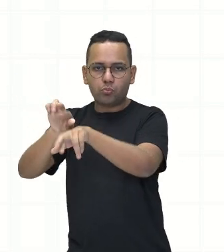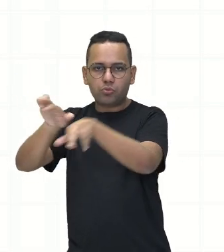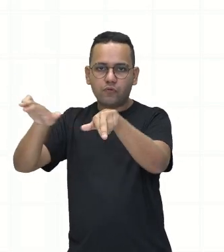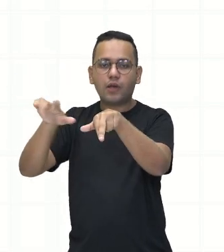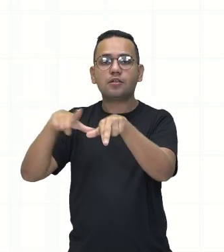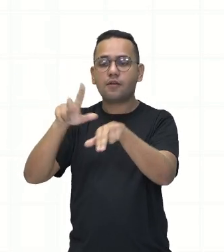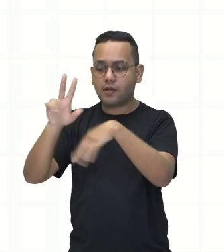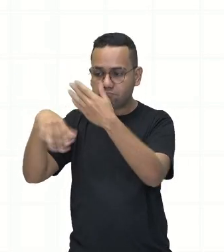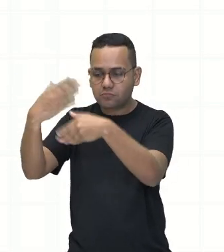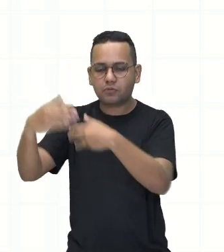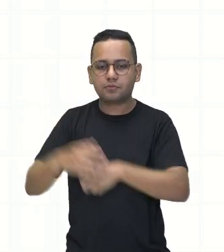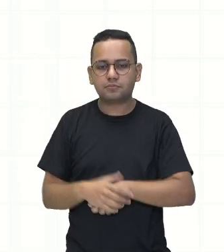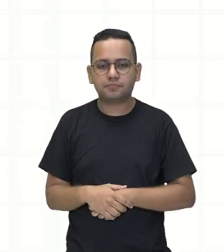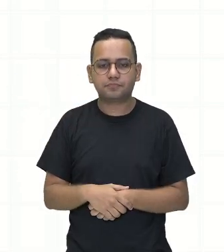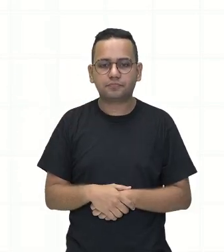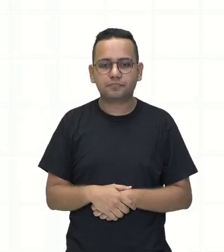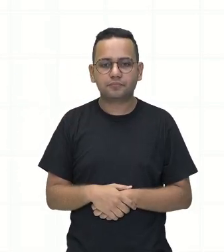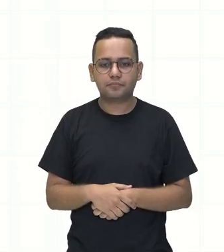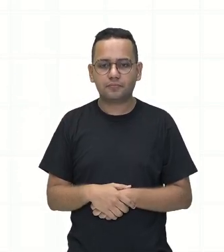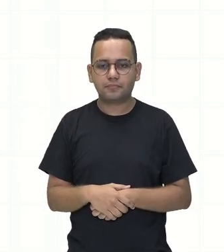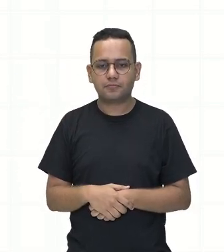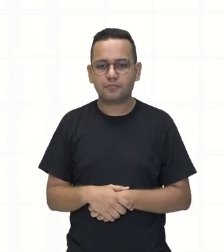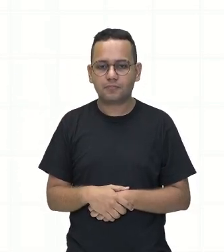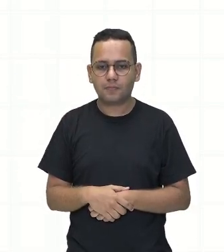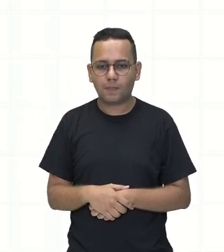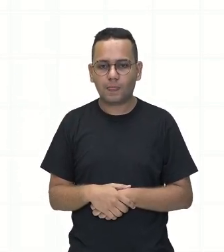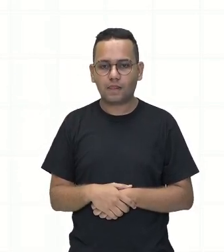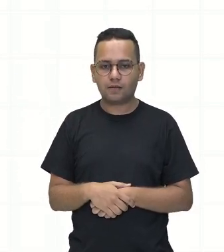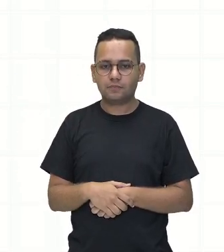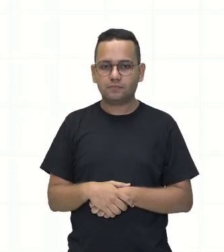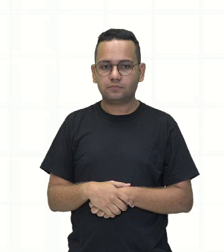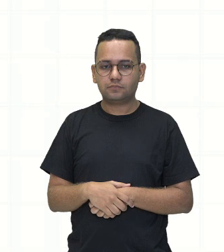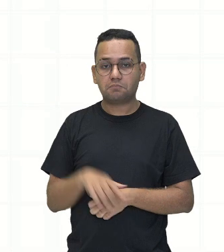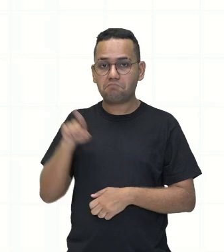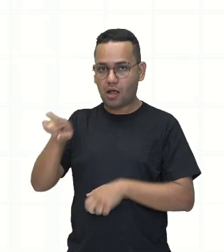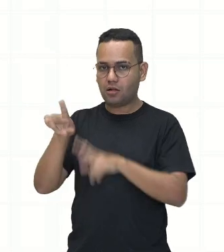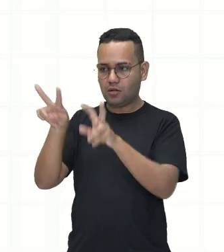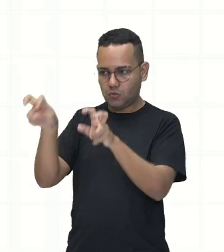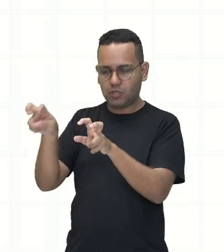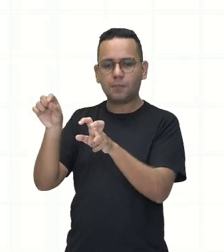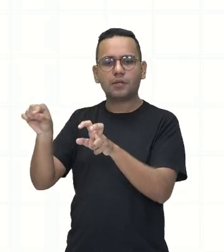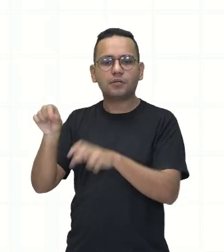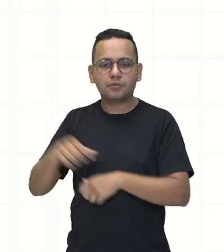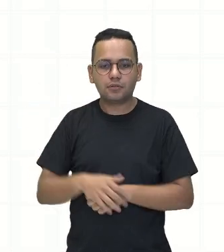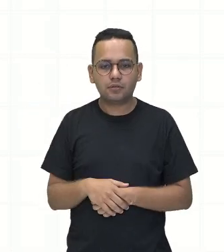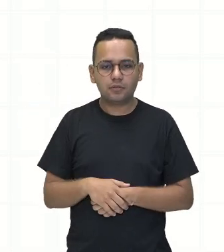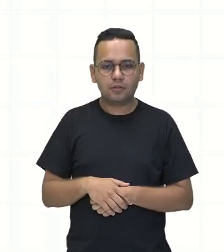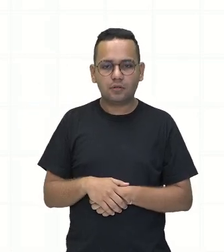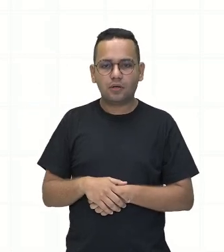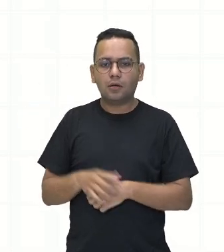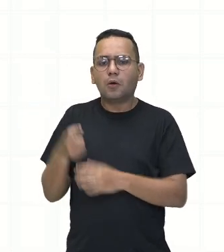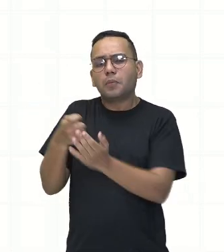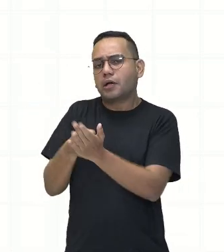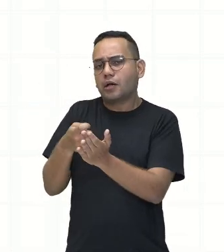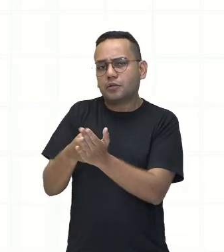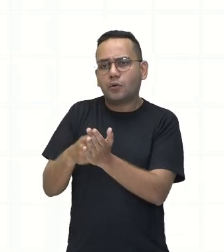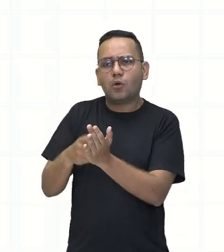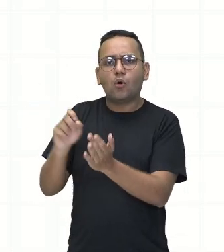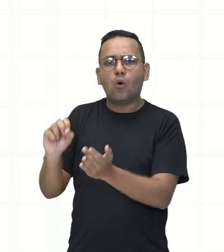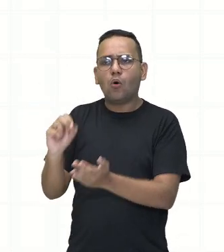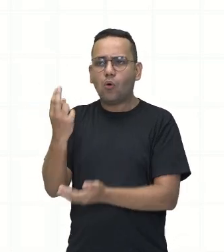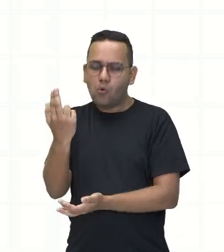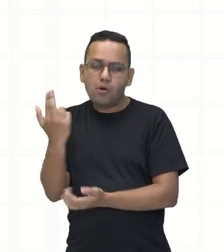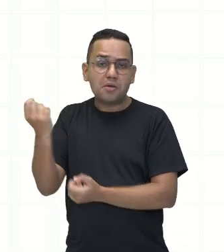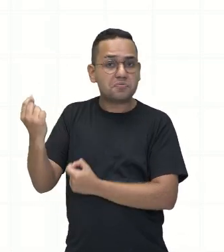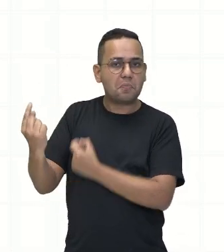exemplo de mutualismo. O mutualismo ele pode ser do tipo obrigatório ou facultativo, né?